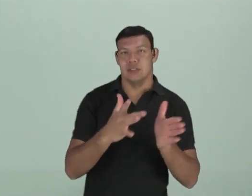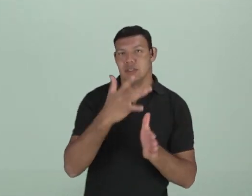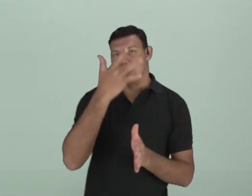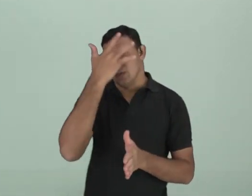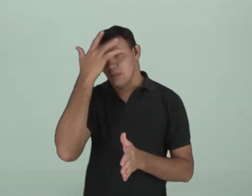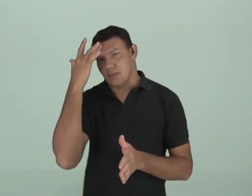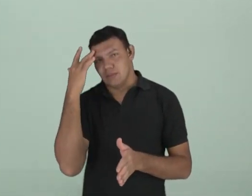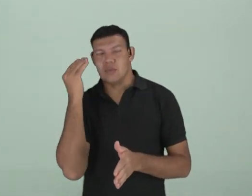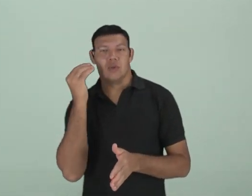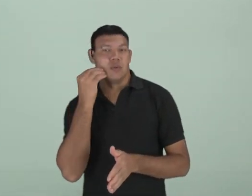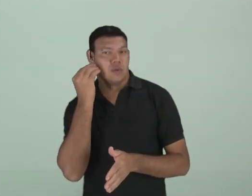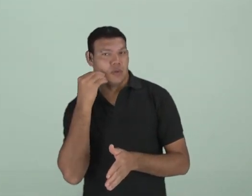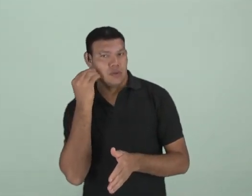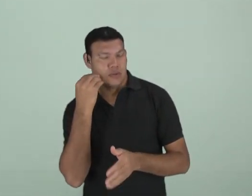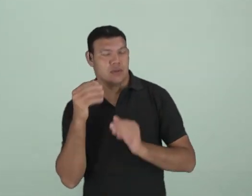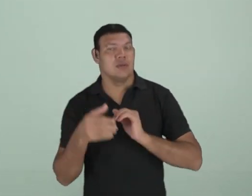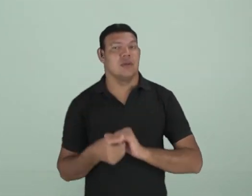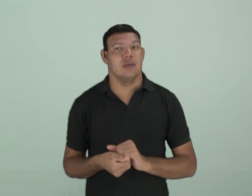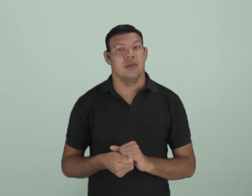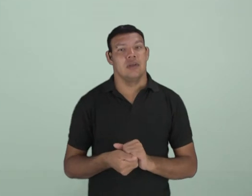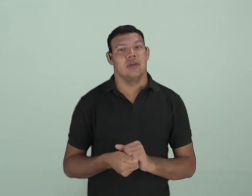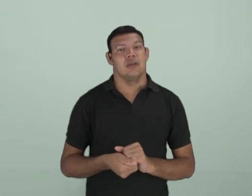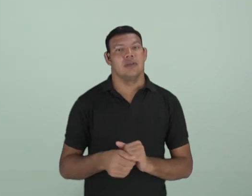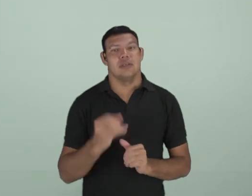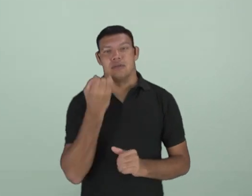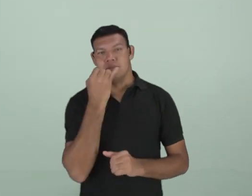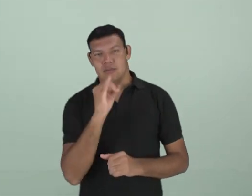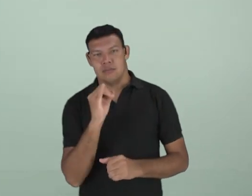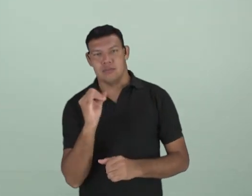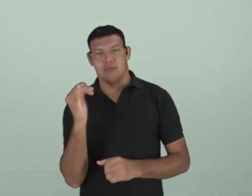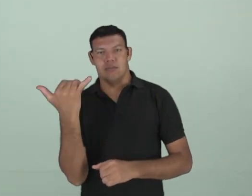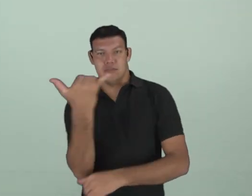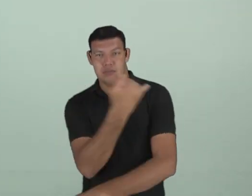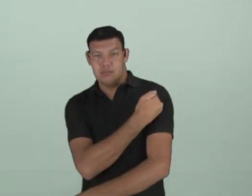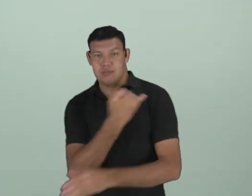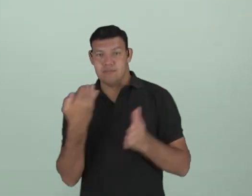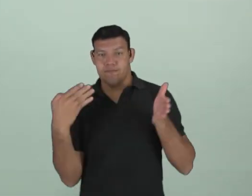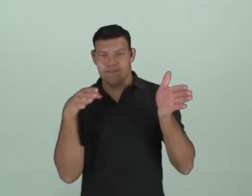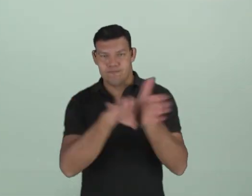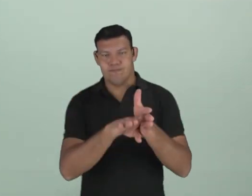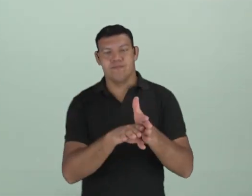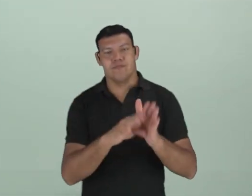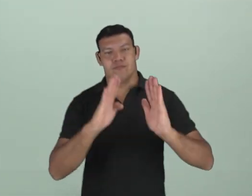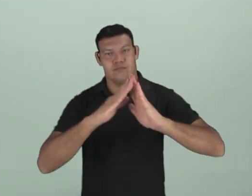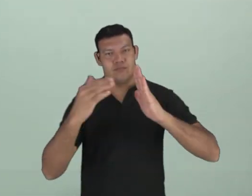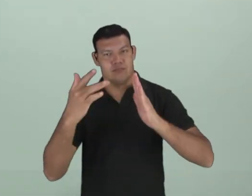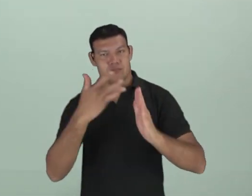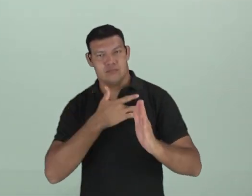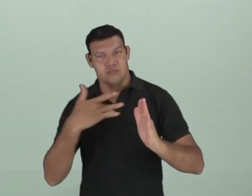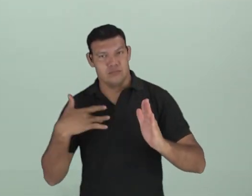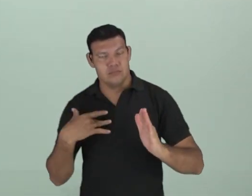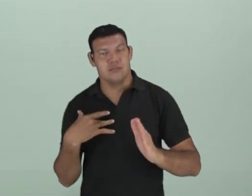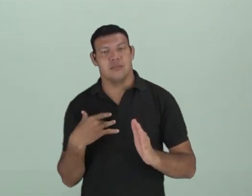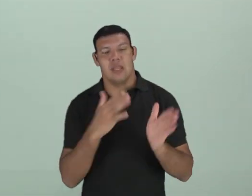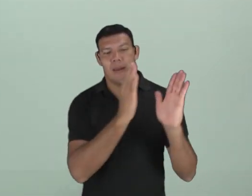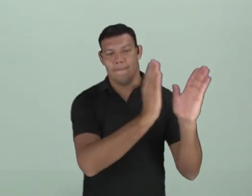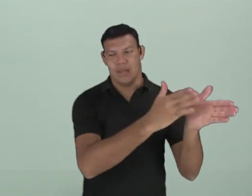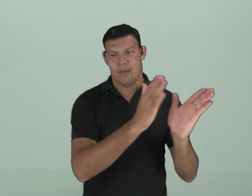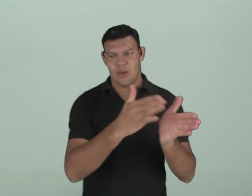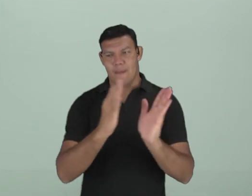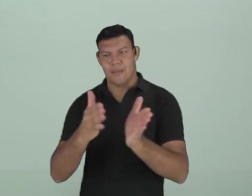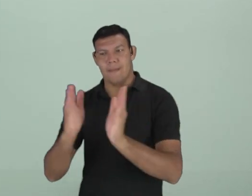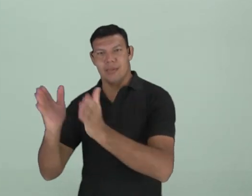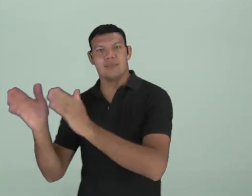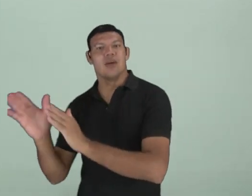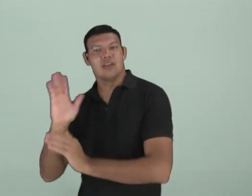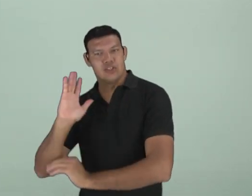em pessoas, você tem uma série de procedimentos muito rigorosos, tá? Então, se uma vacina chega no posto de saúde para ser aplicada a uma pessoa, ela já